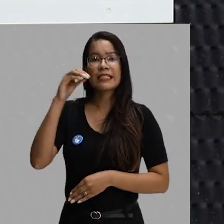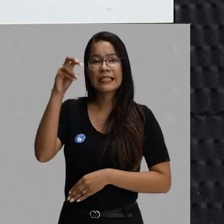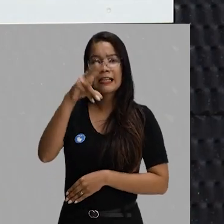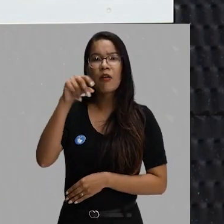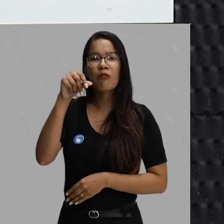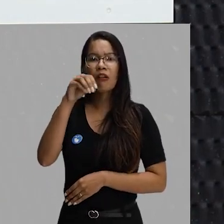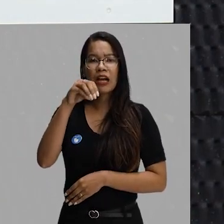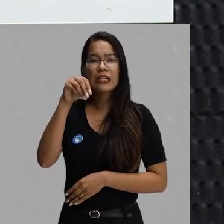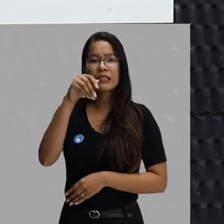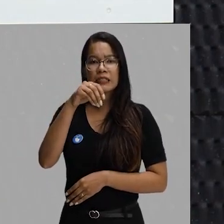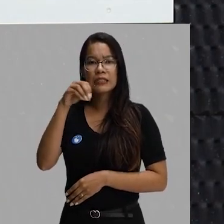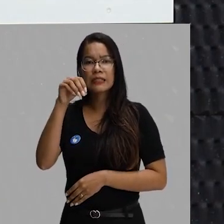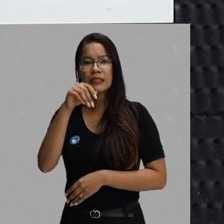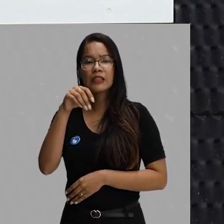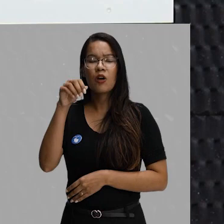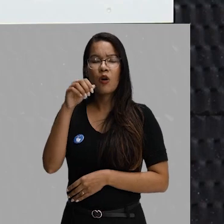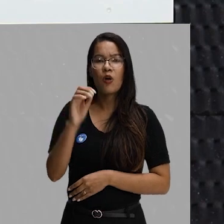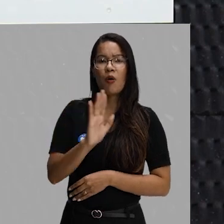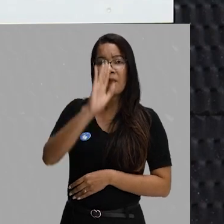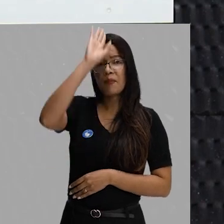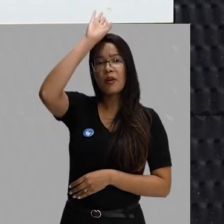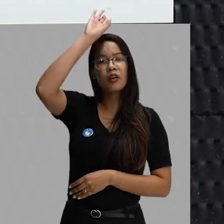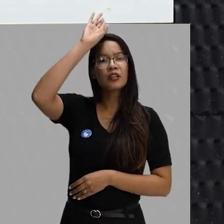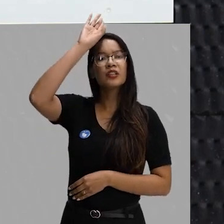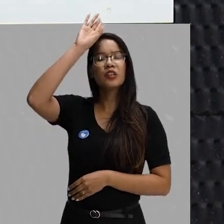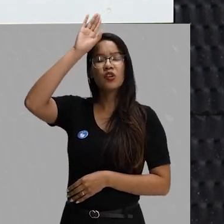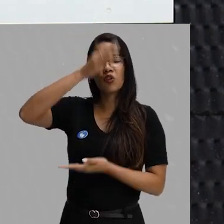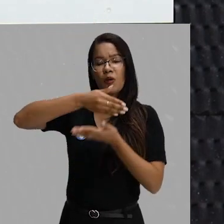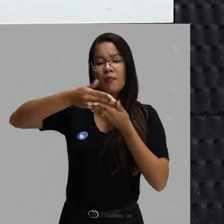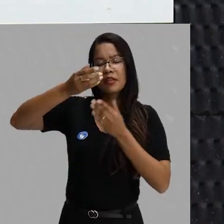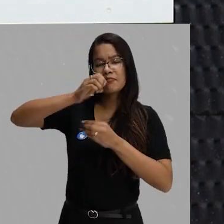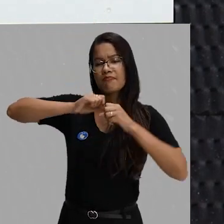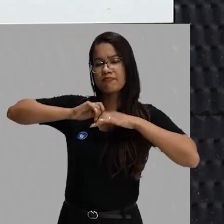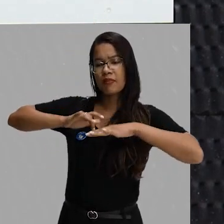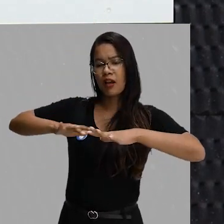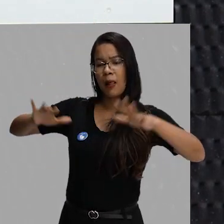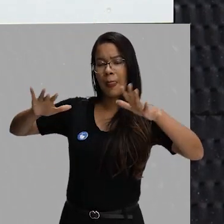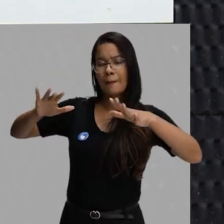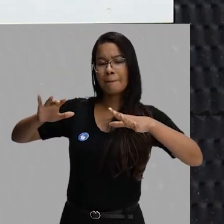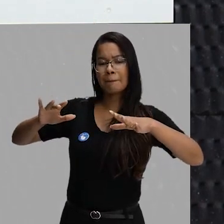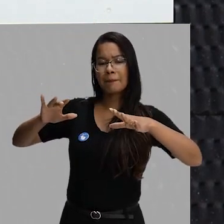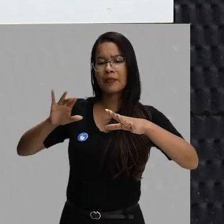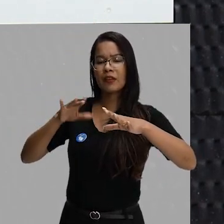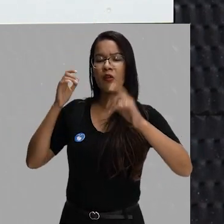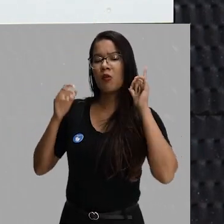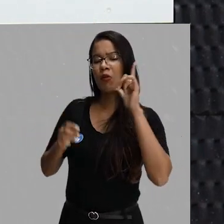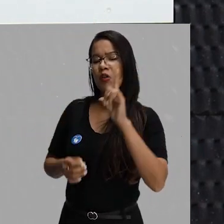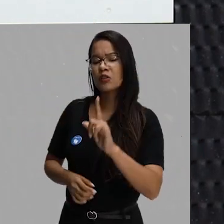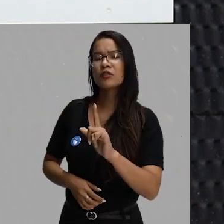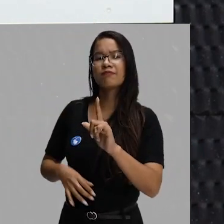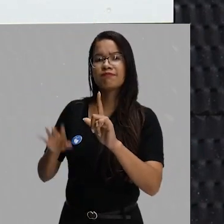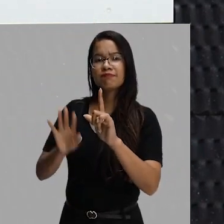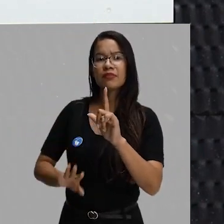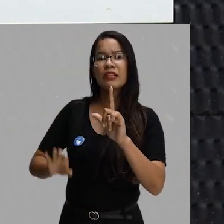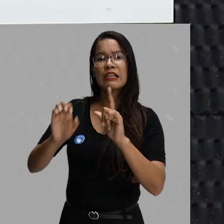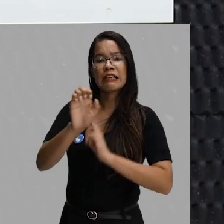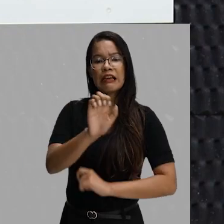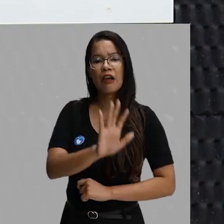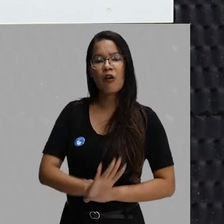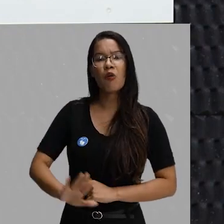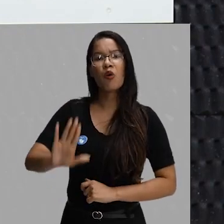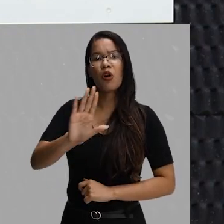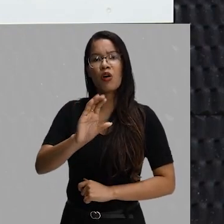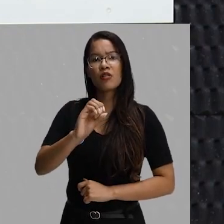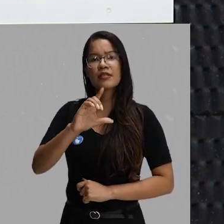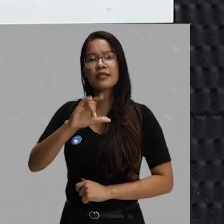Roma realiza uma expansão extrapeninsular, dominando os territórios da Europa Ocidental, dominando territórios